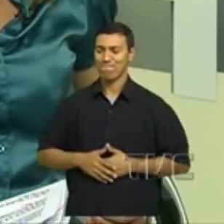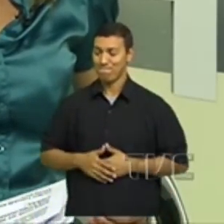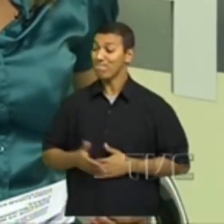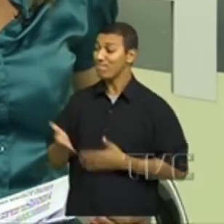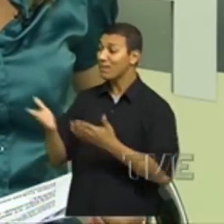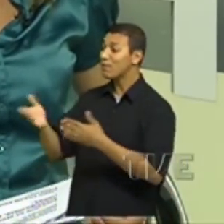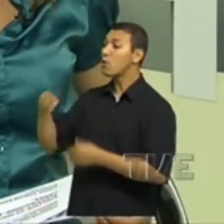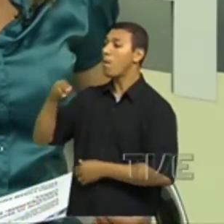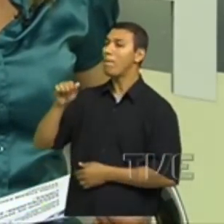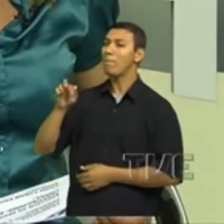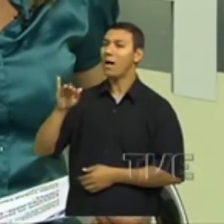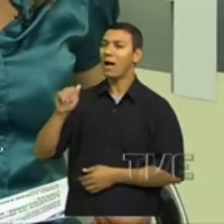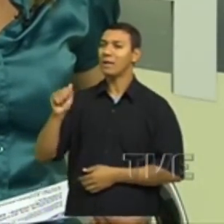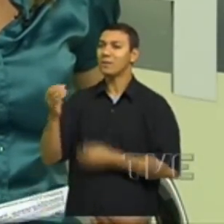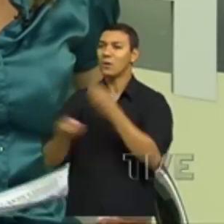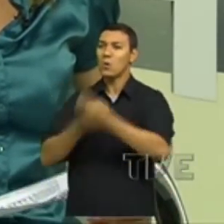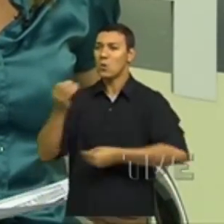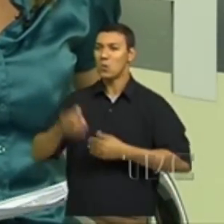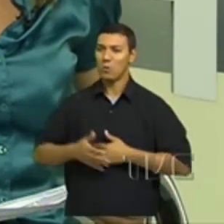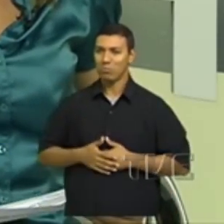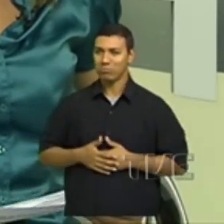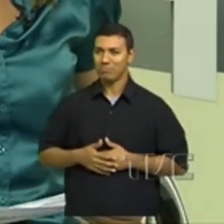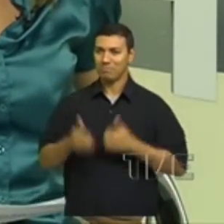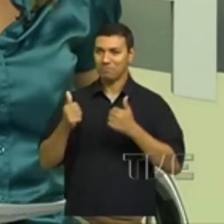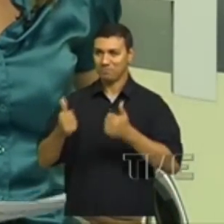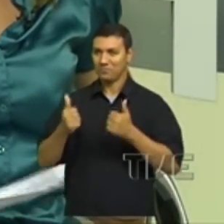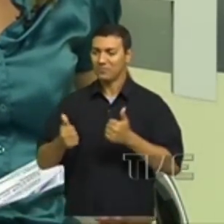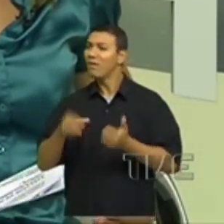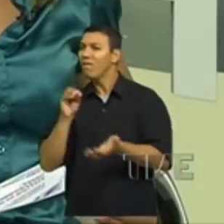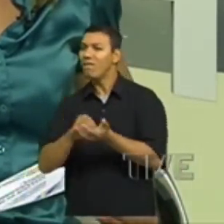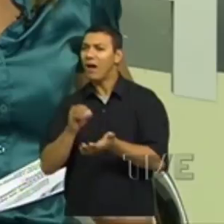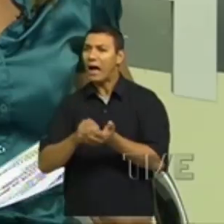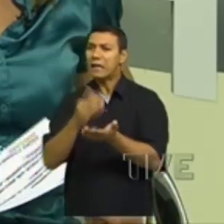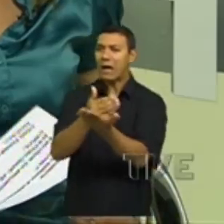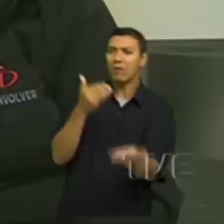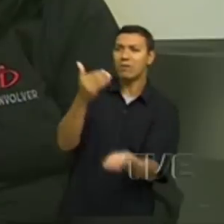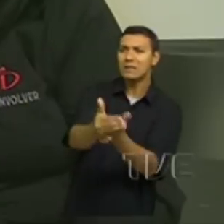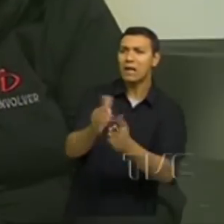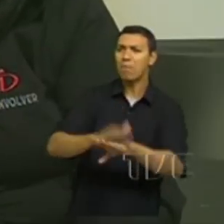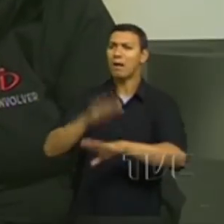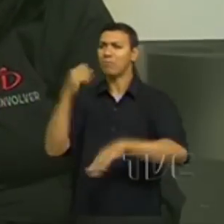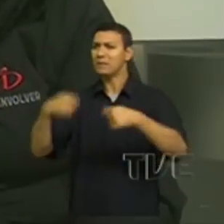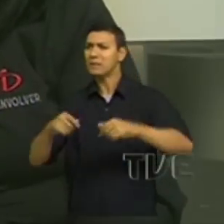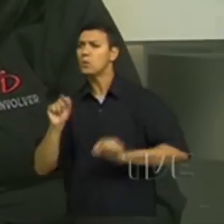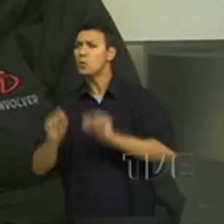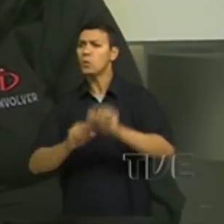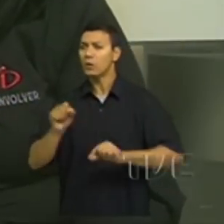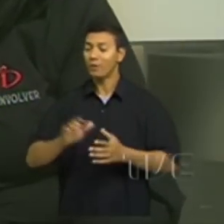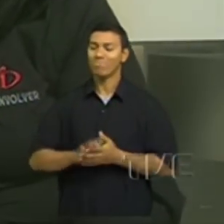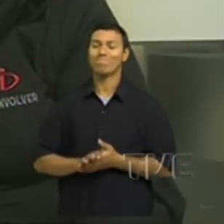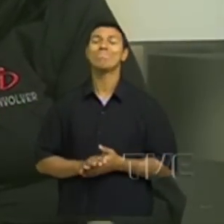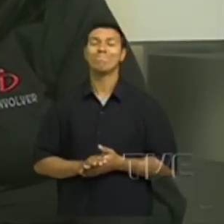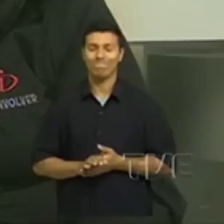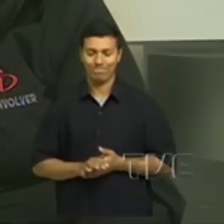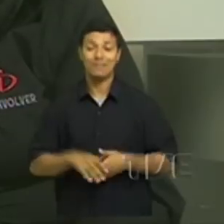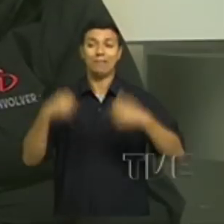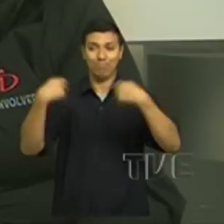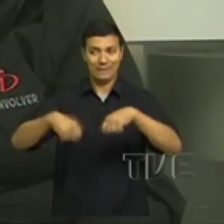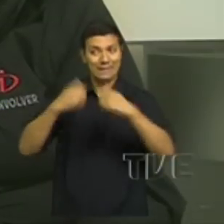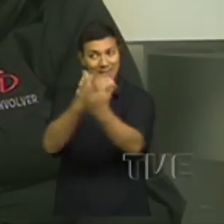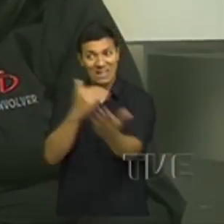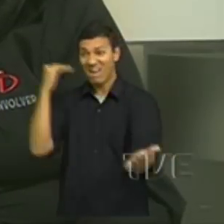se preocupando mais com essa questão ou isso ainda precisamos avançar muito? Ah, precisamos, com certeza. O que me